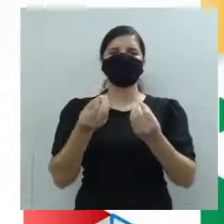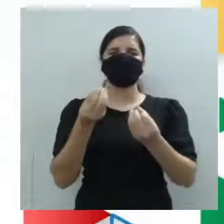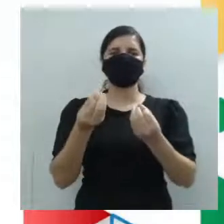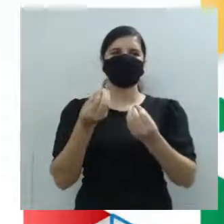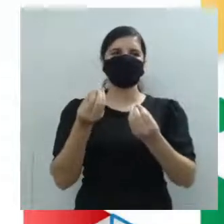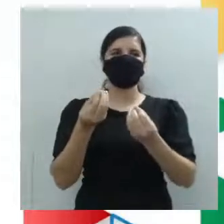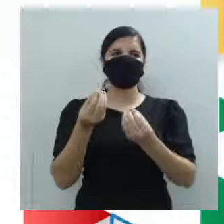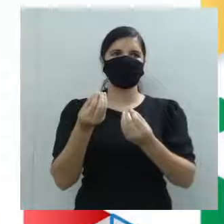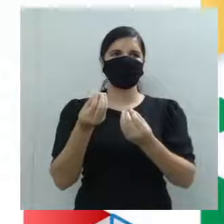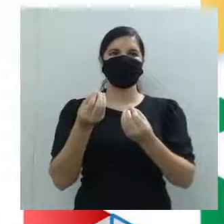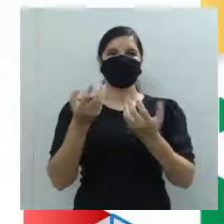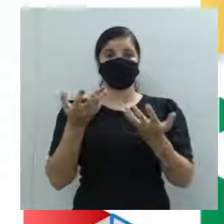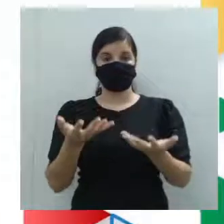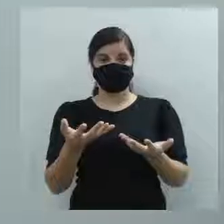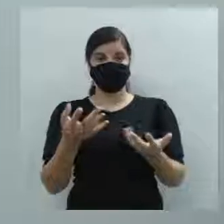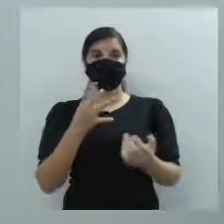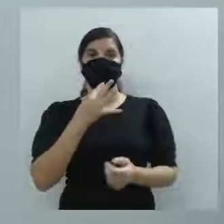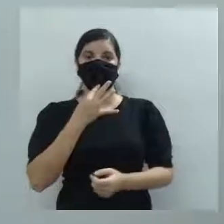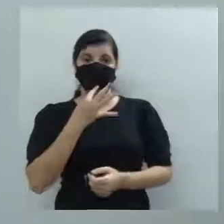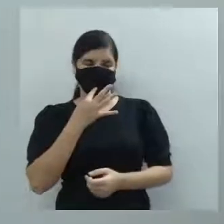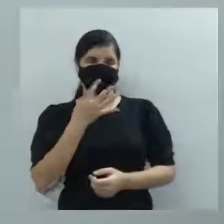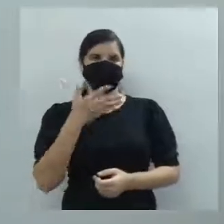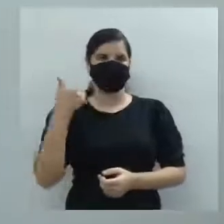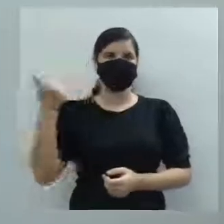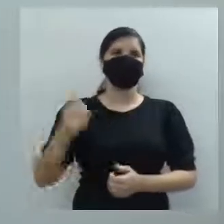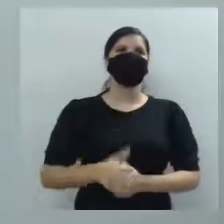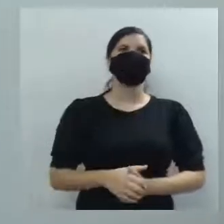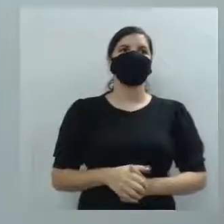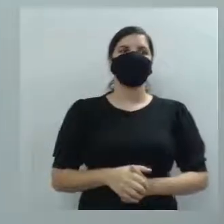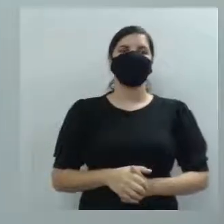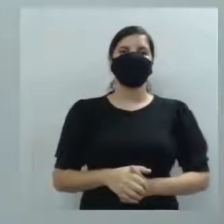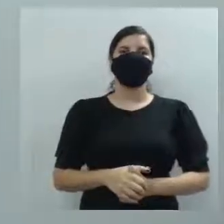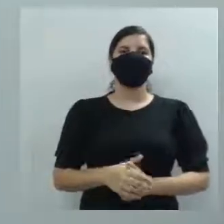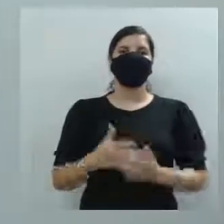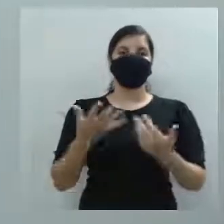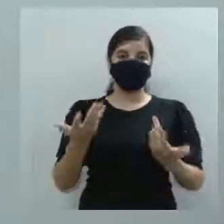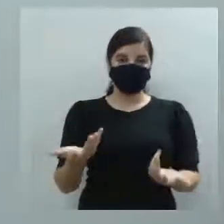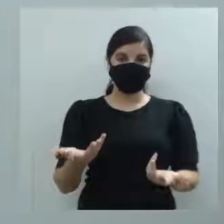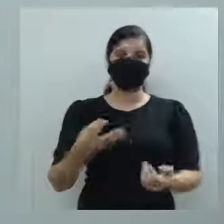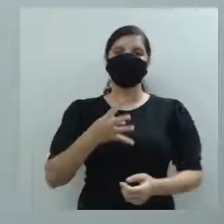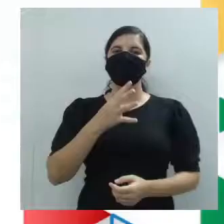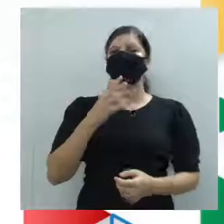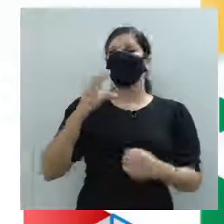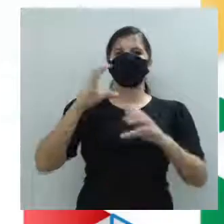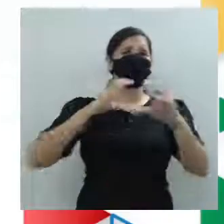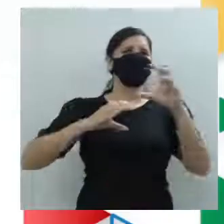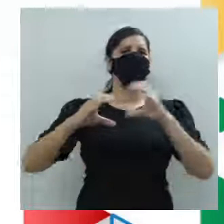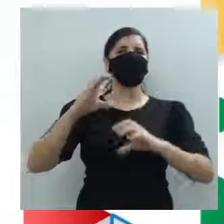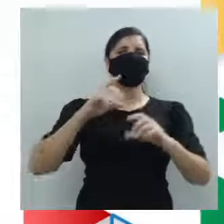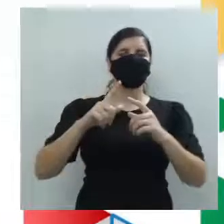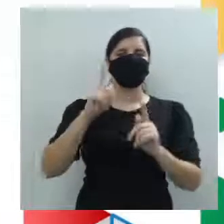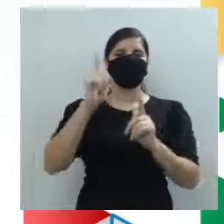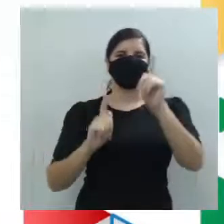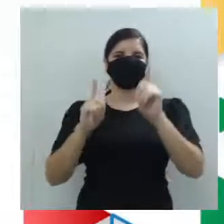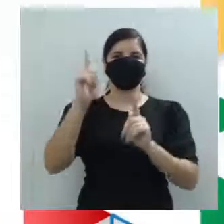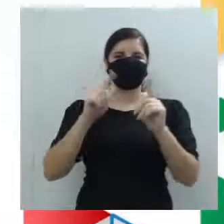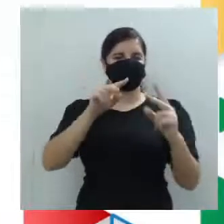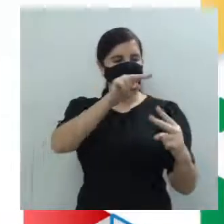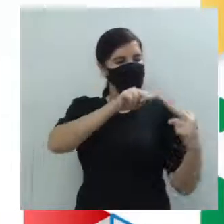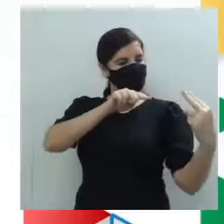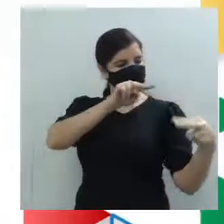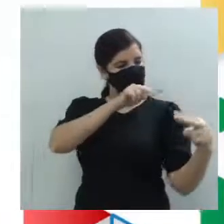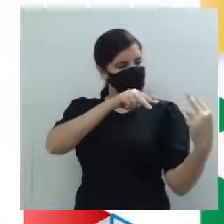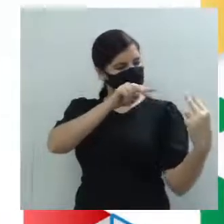como se comunicar? Vamos conhecer bem. Olha aí na tela, um ponto importantíssimo: gestos,